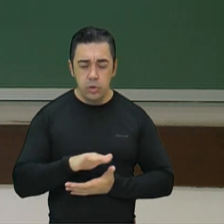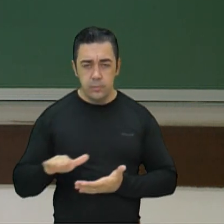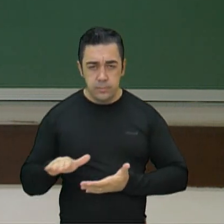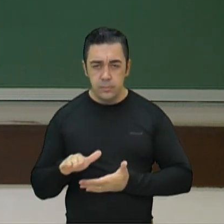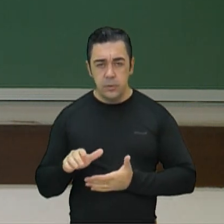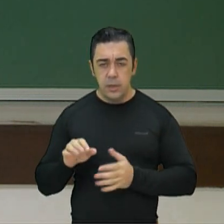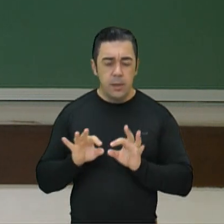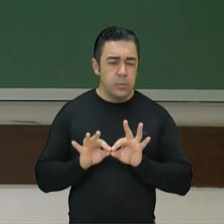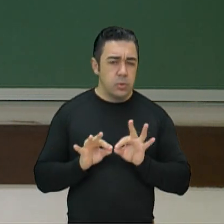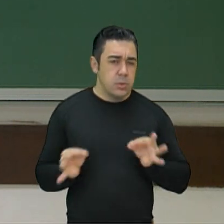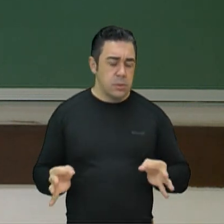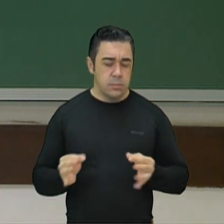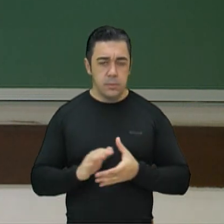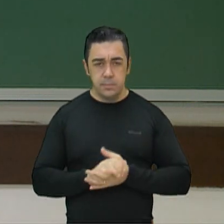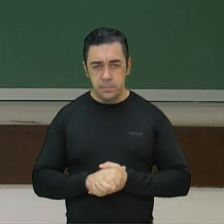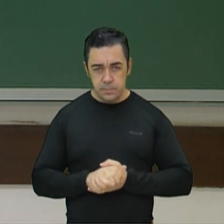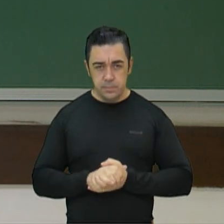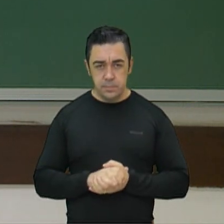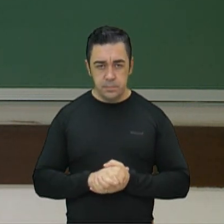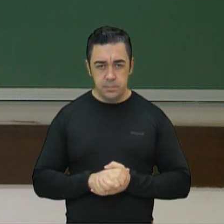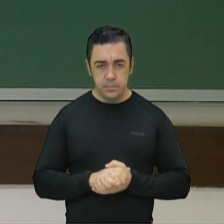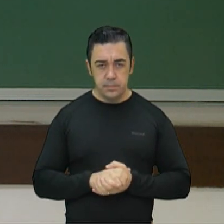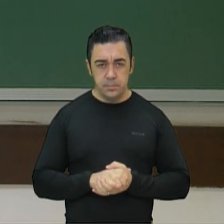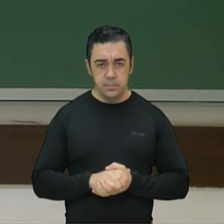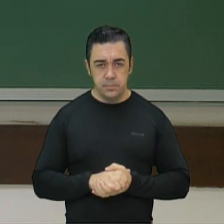É um circuito simples aqui.